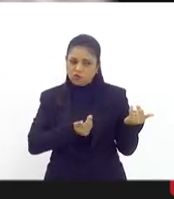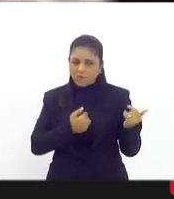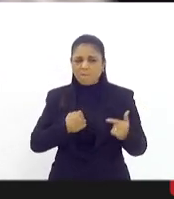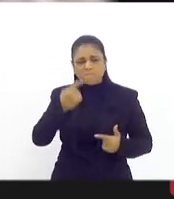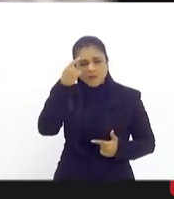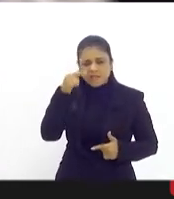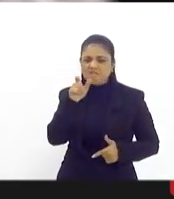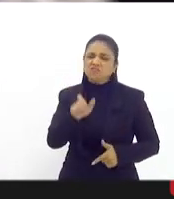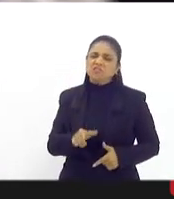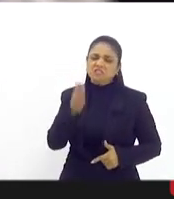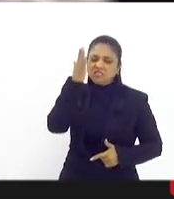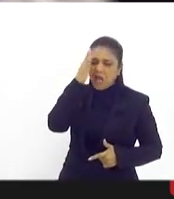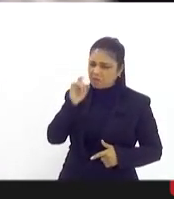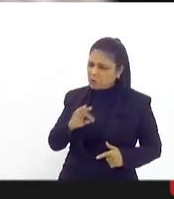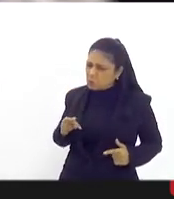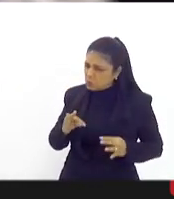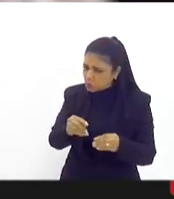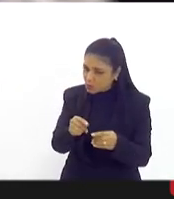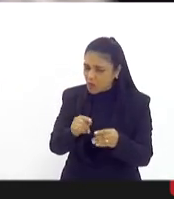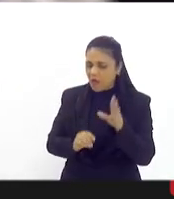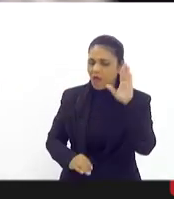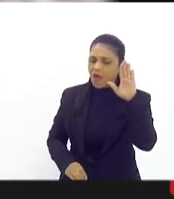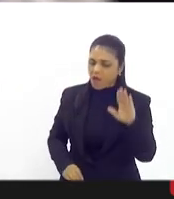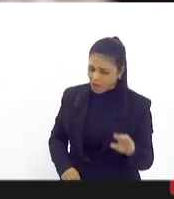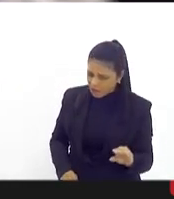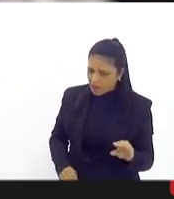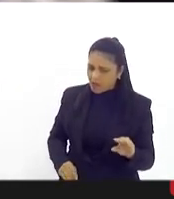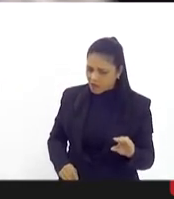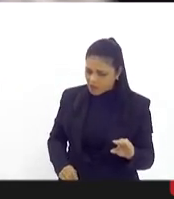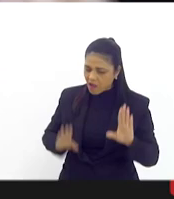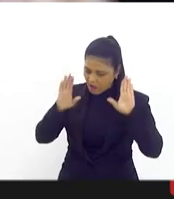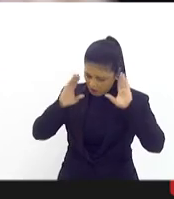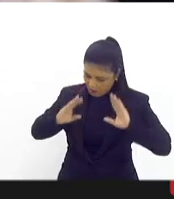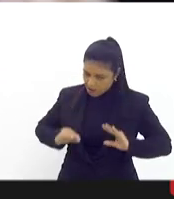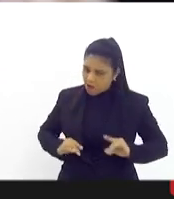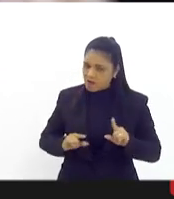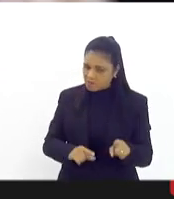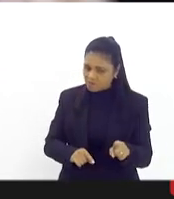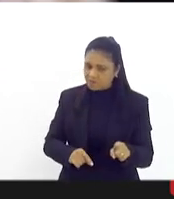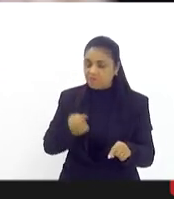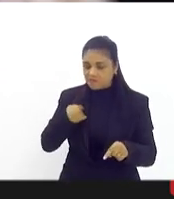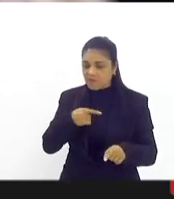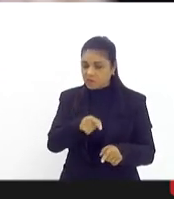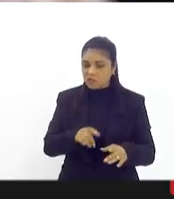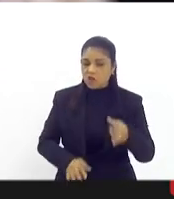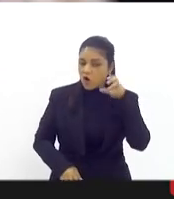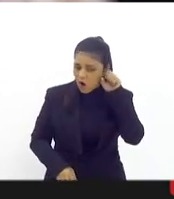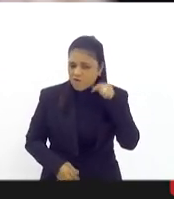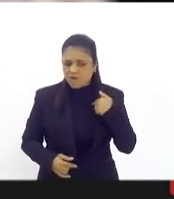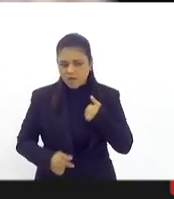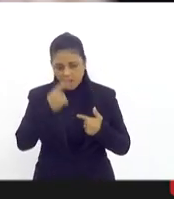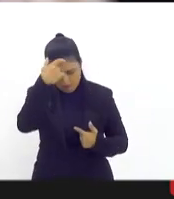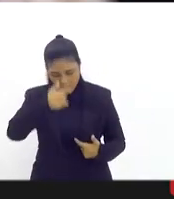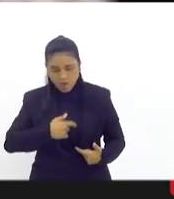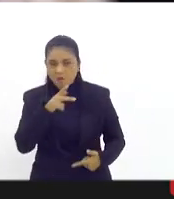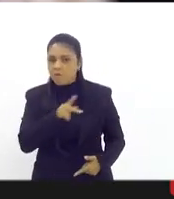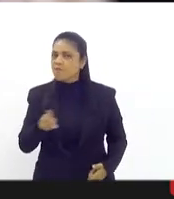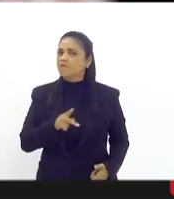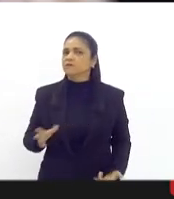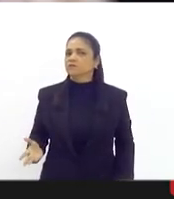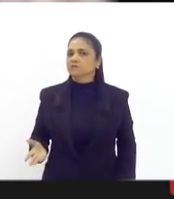Fale para ele, baixa a bolinha, que você vai aprender muita coisa aqui e que o aluno realmente escute. Então, mais do que